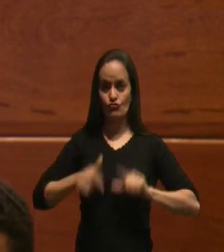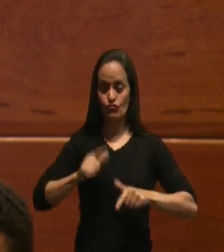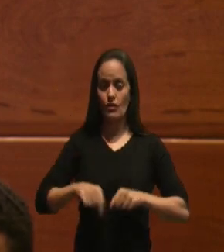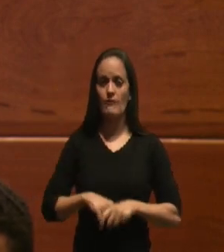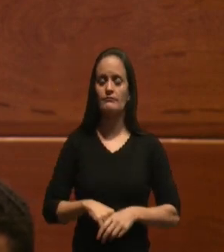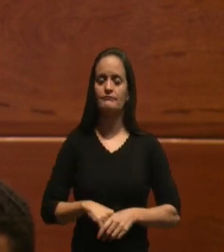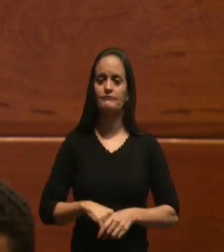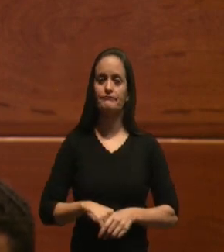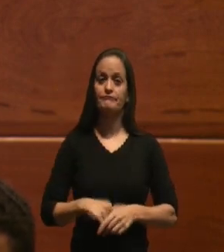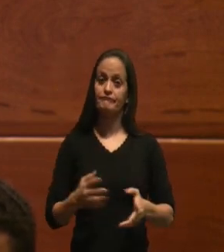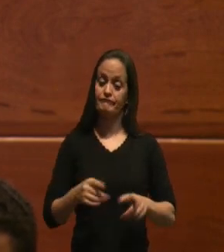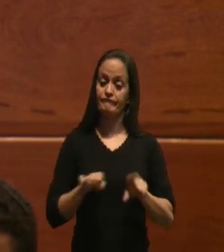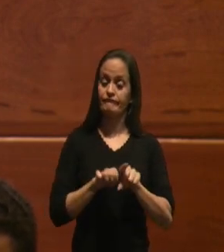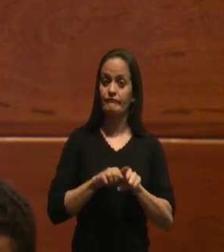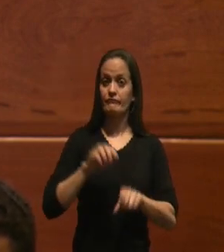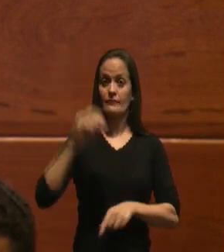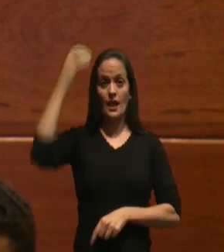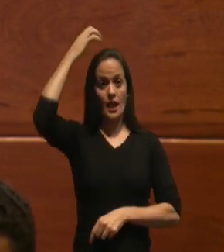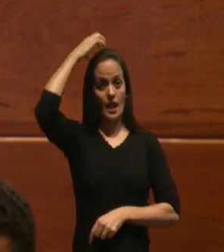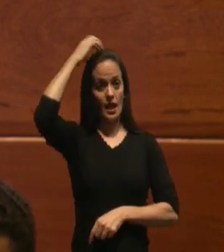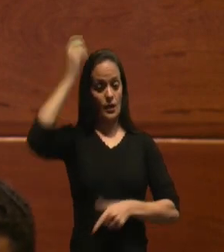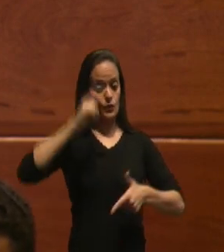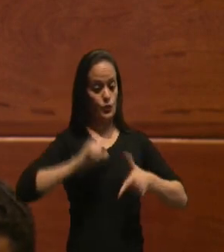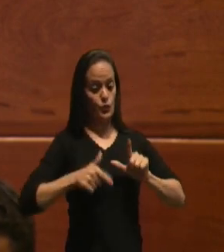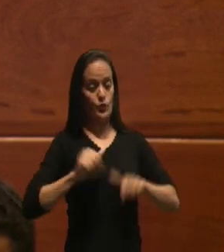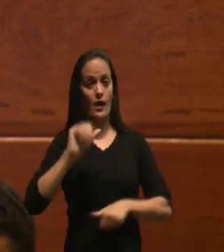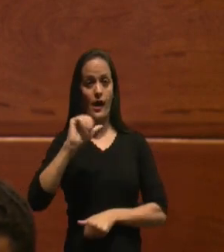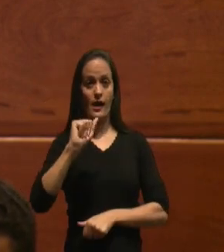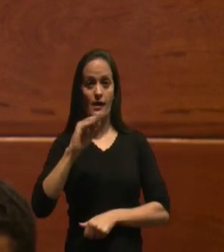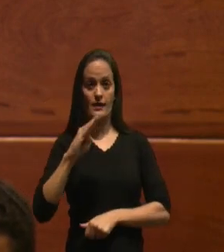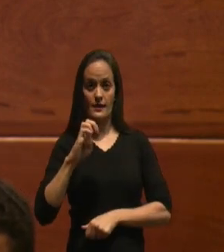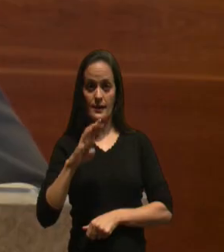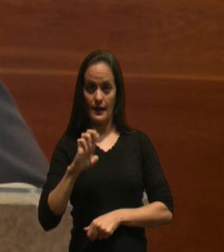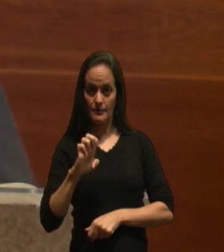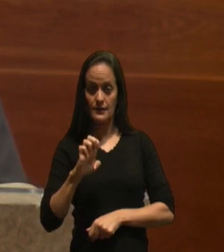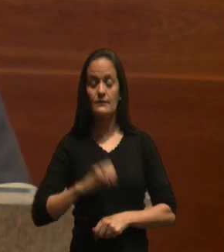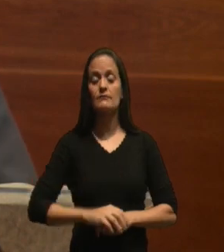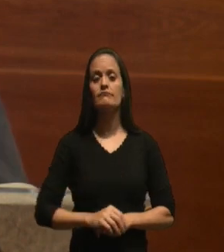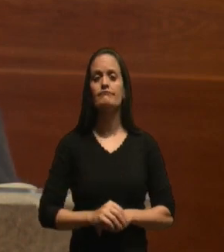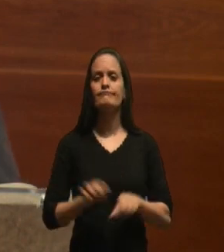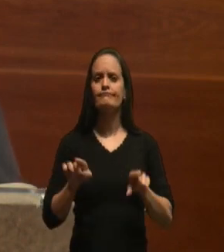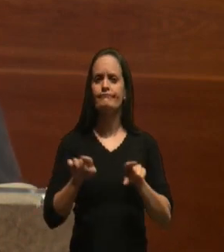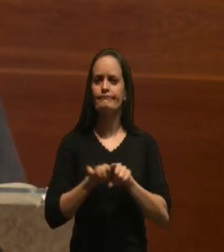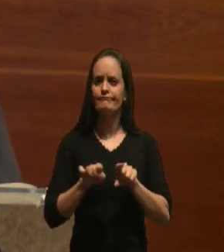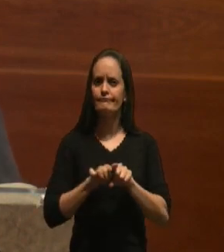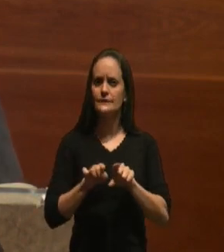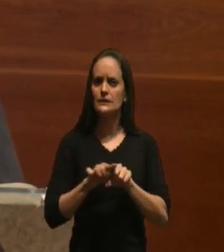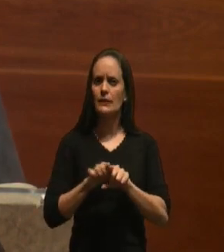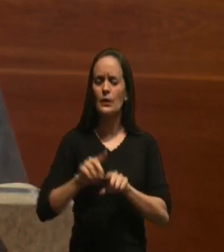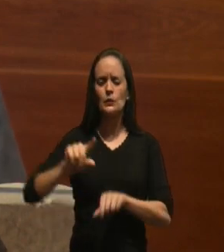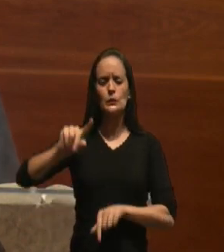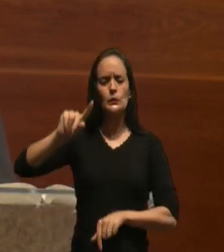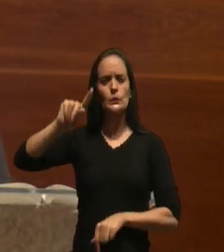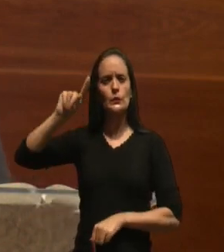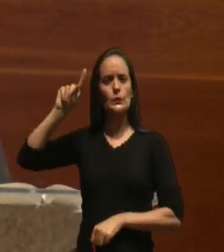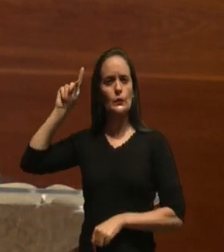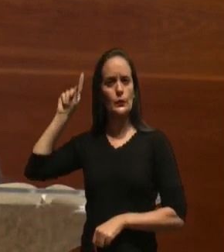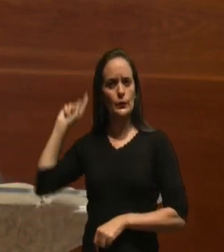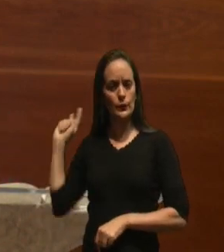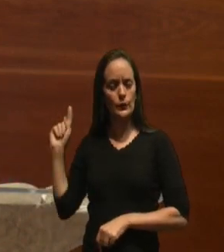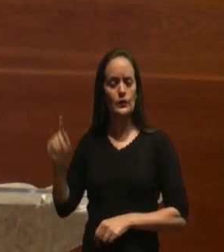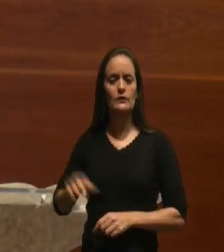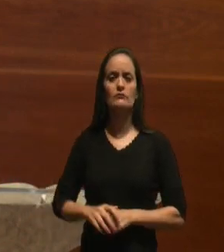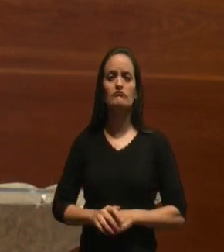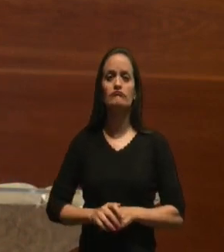enquanto Acabe, que reinou de 873 a 852, nos informa a história